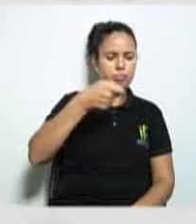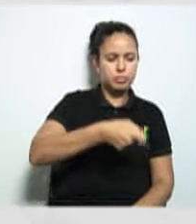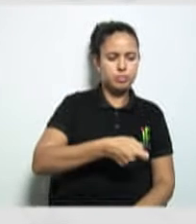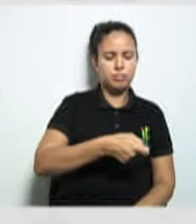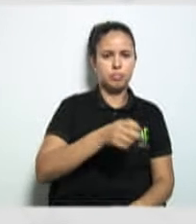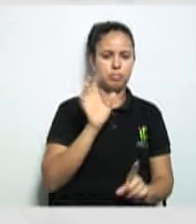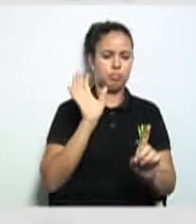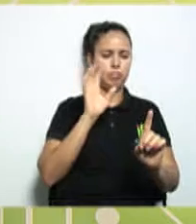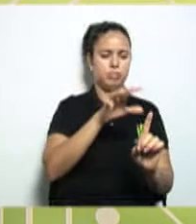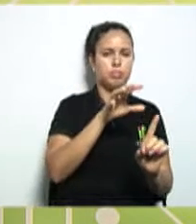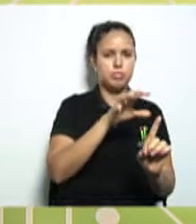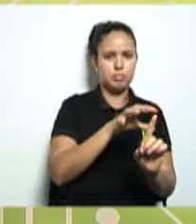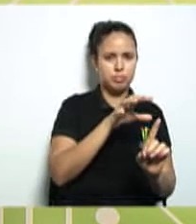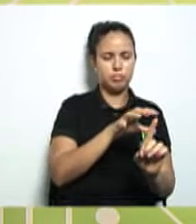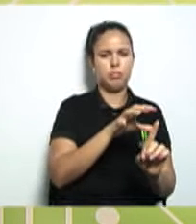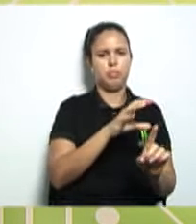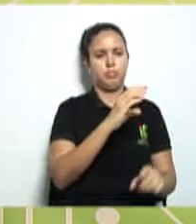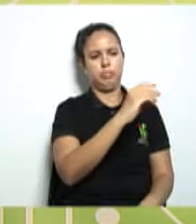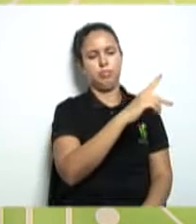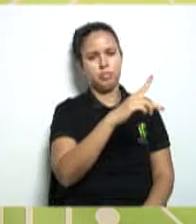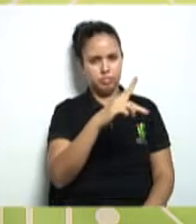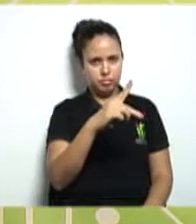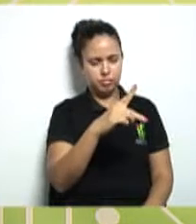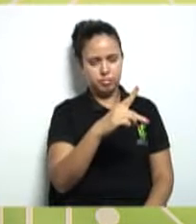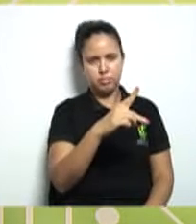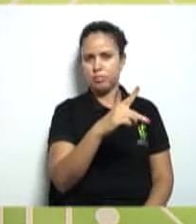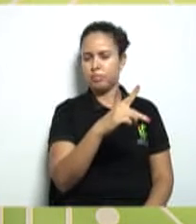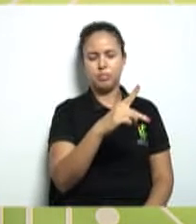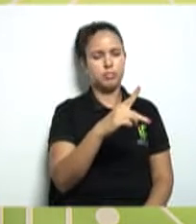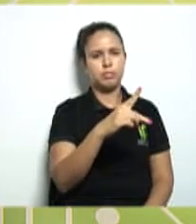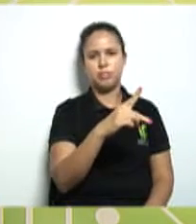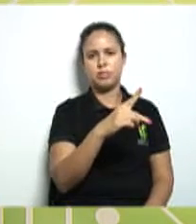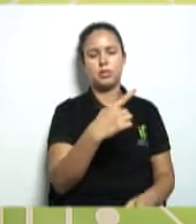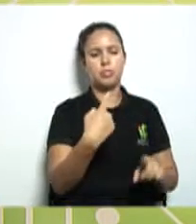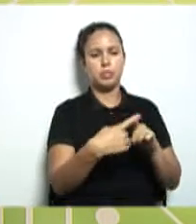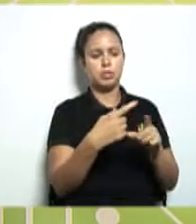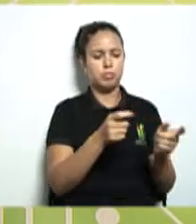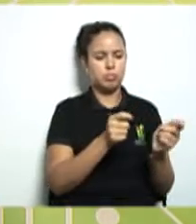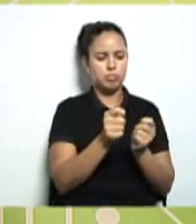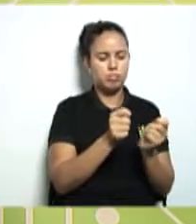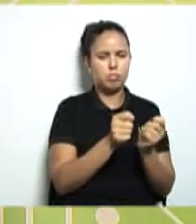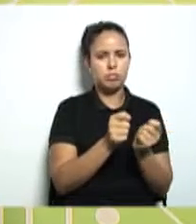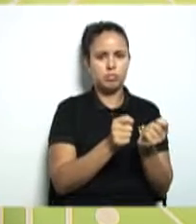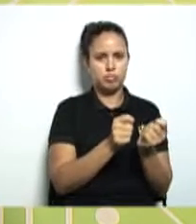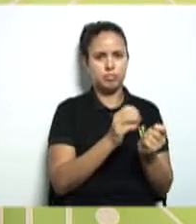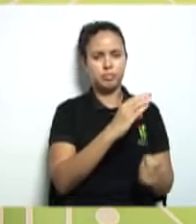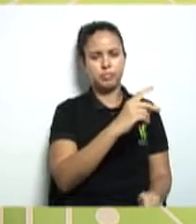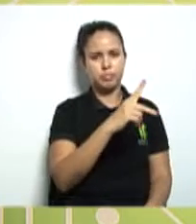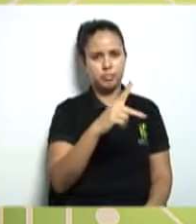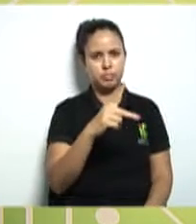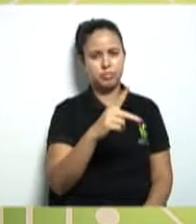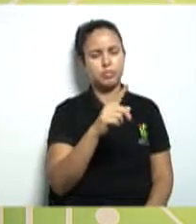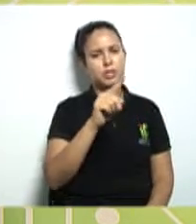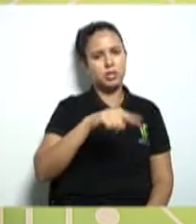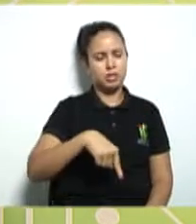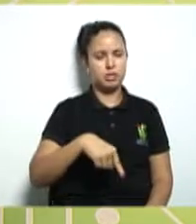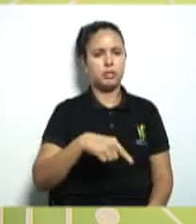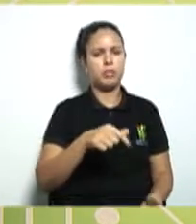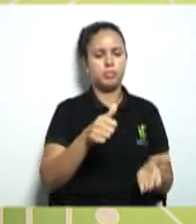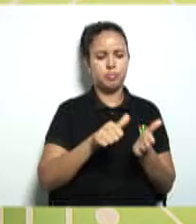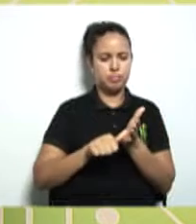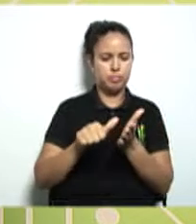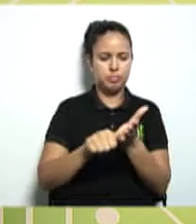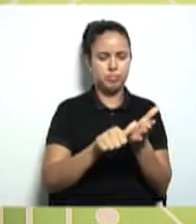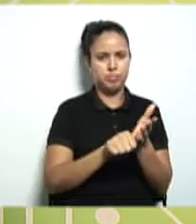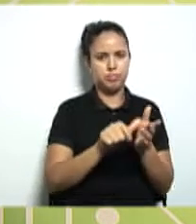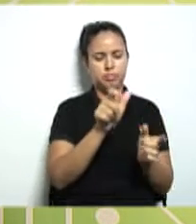o controle dessa cooperativa é de seus membros. É eles que exercem democraticamente o